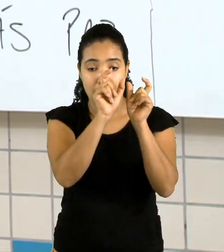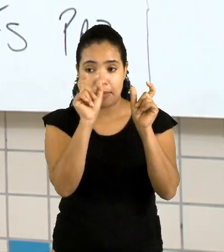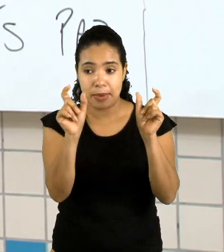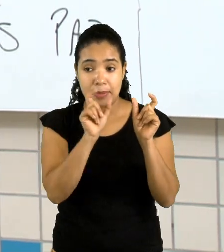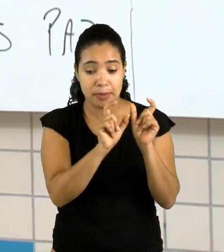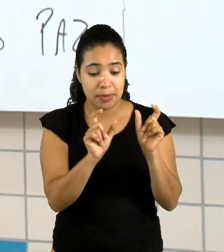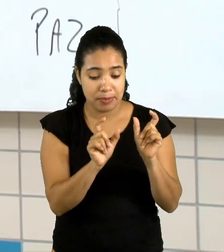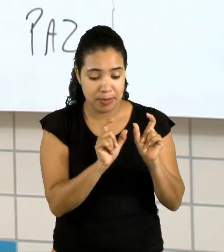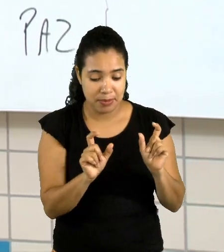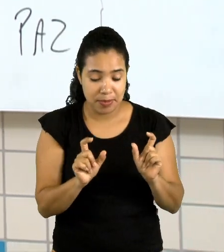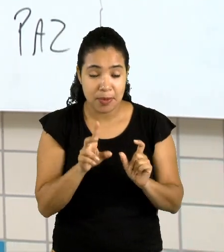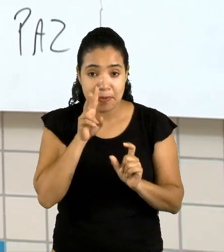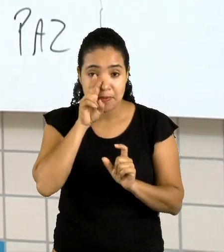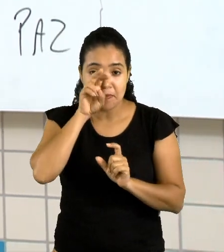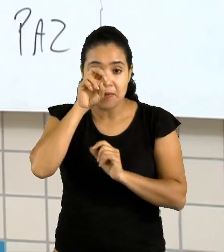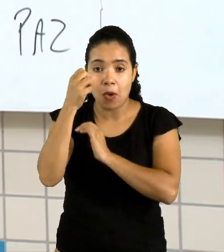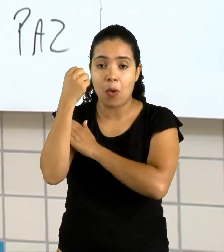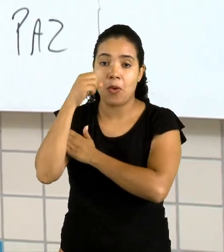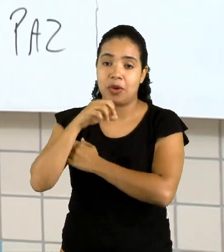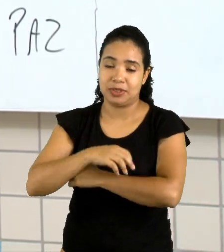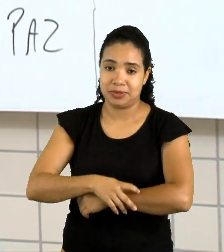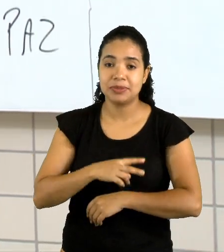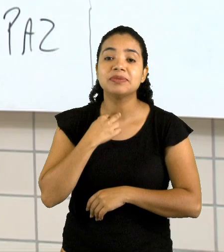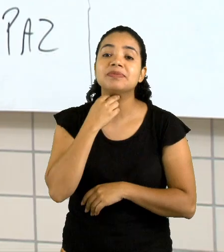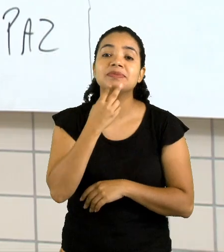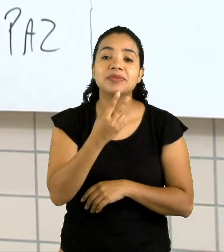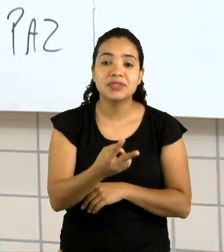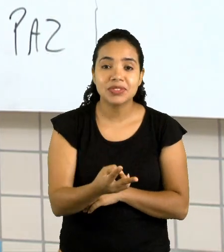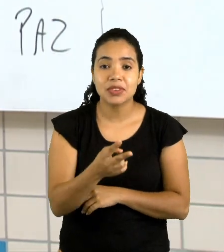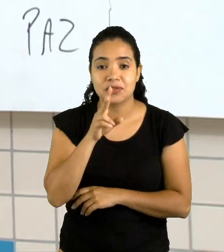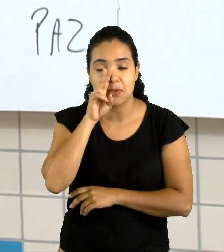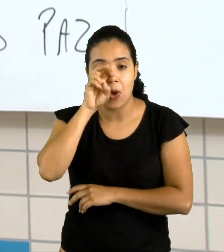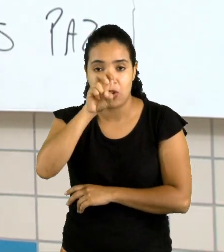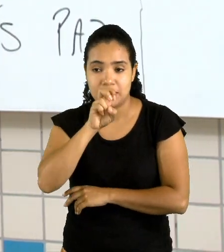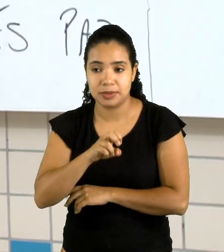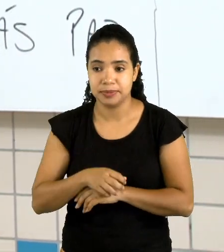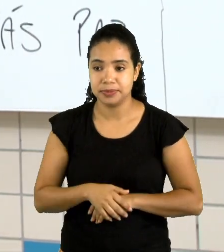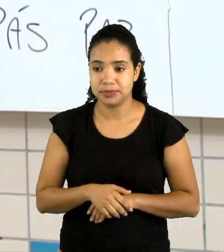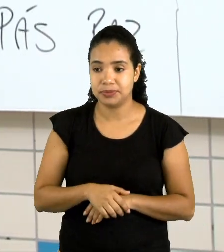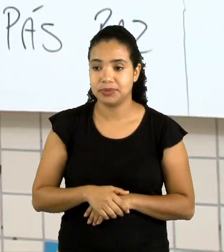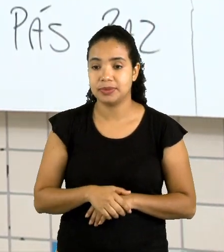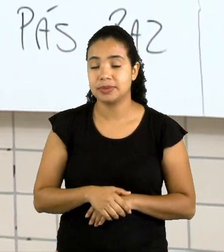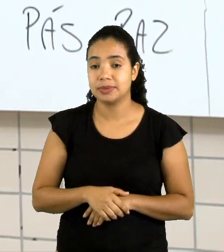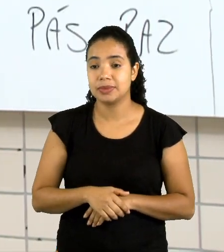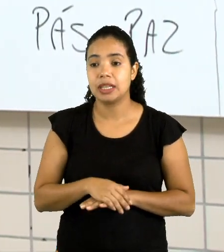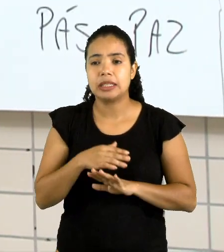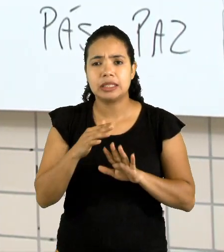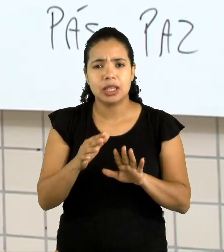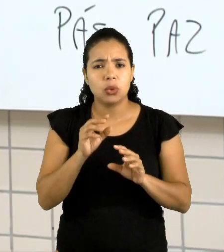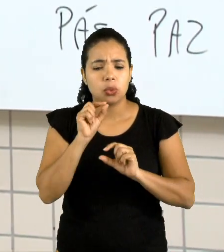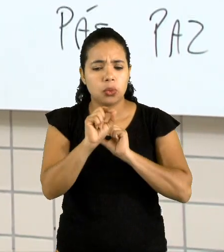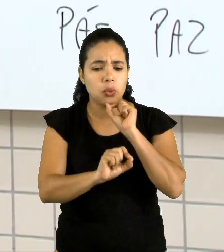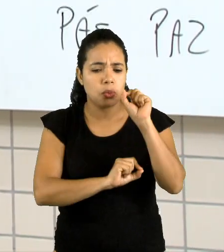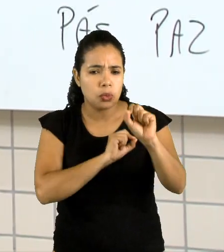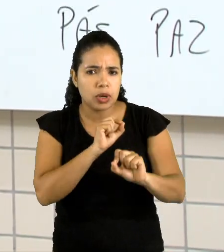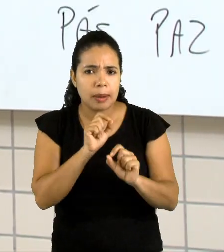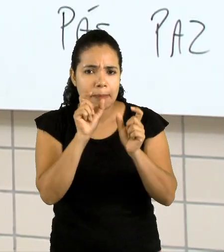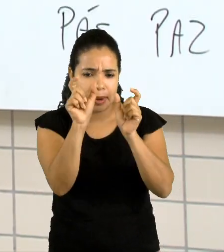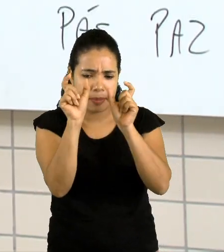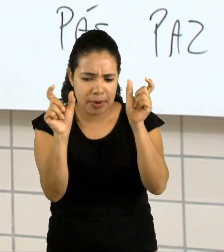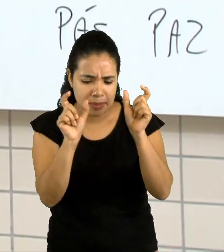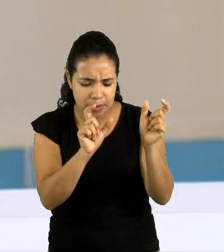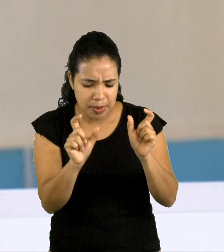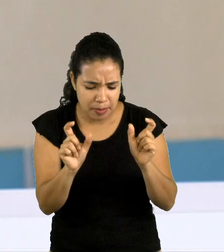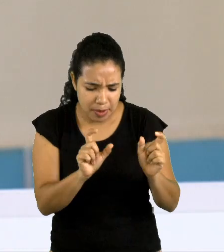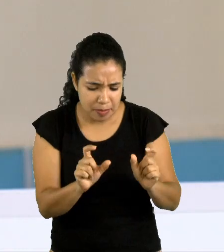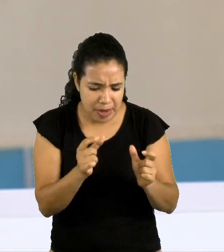som forte. Fava, o que todas essas palavras têm em comum,